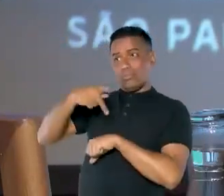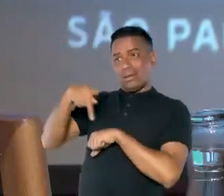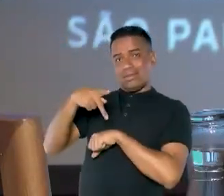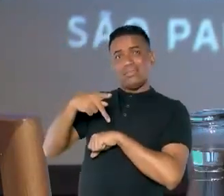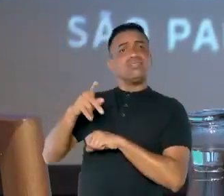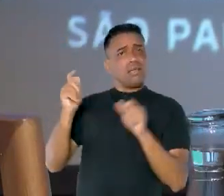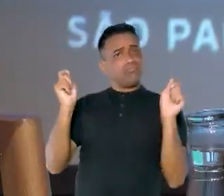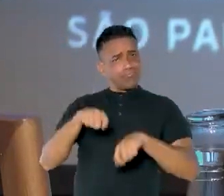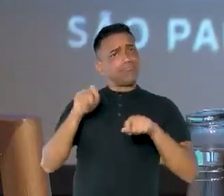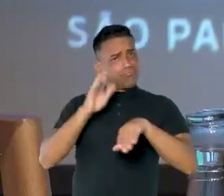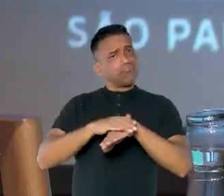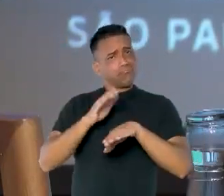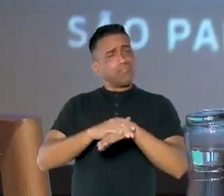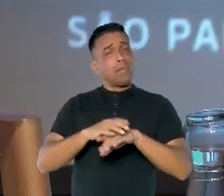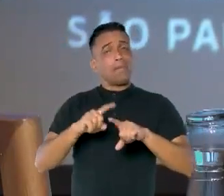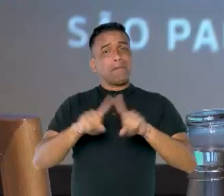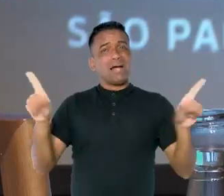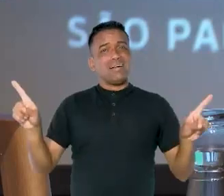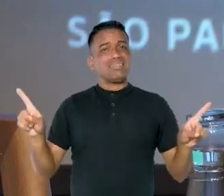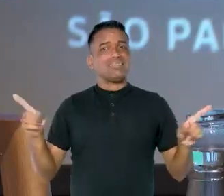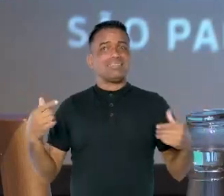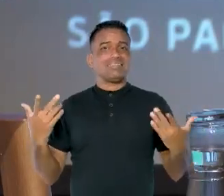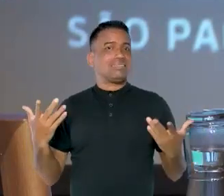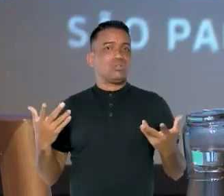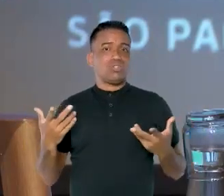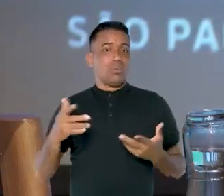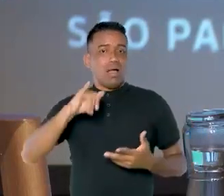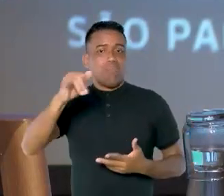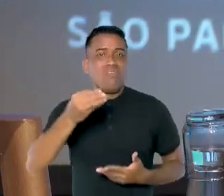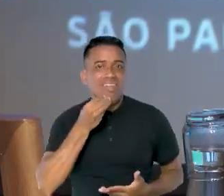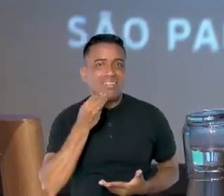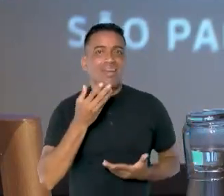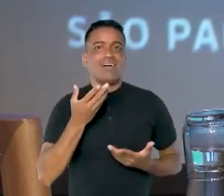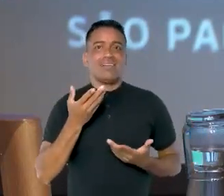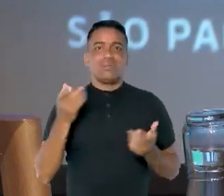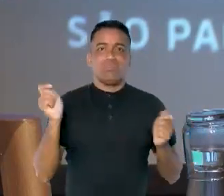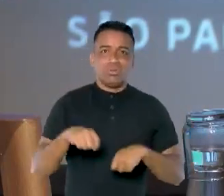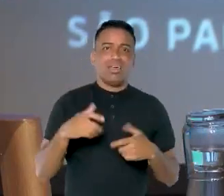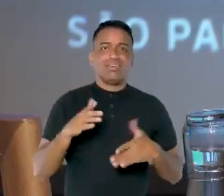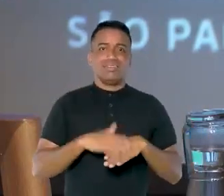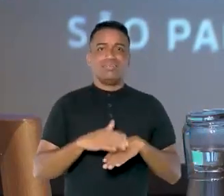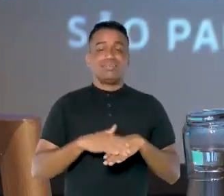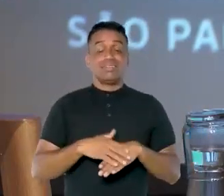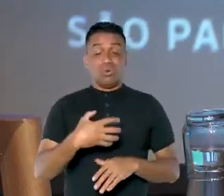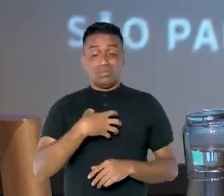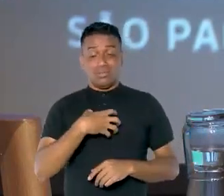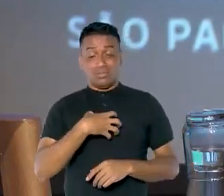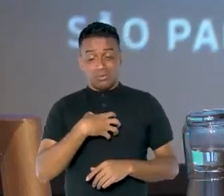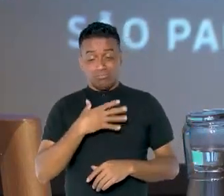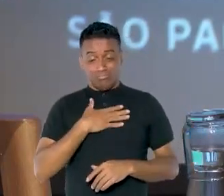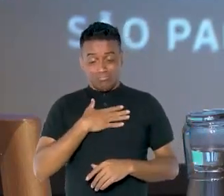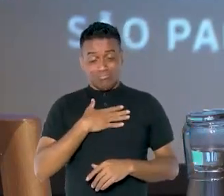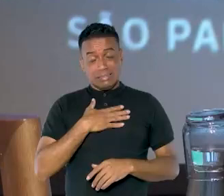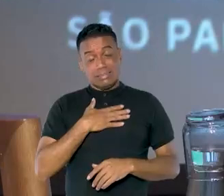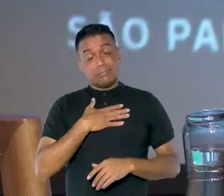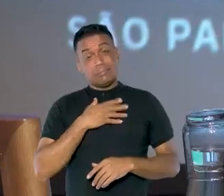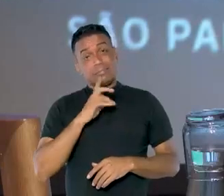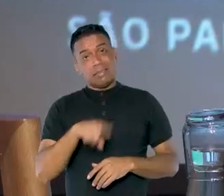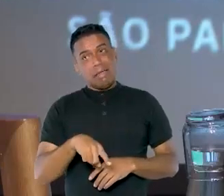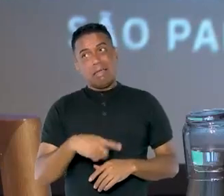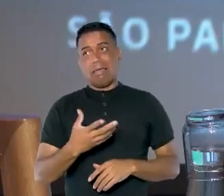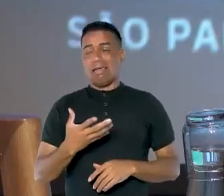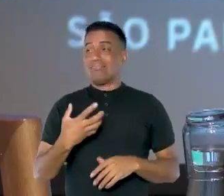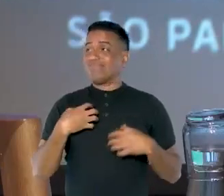muito grande, mas não estamos explorando esse potencial. Então, a sensação que eu tenho é de uma